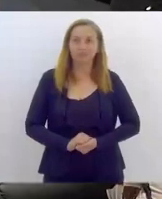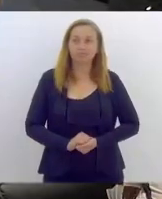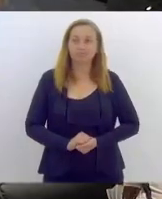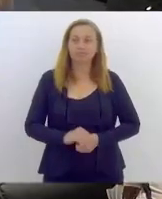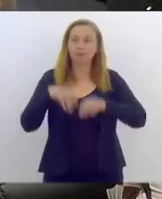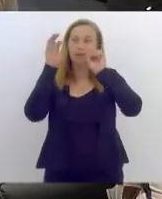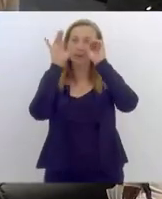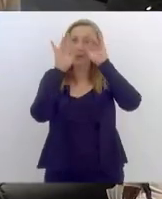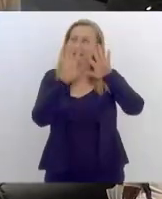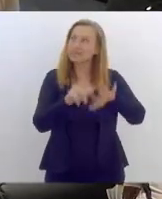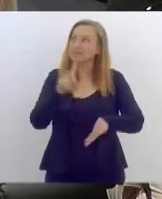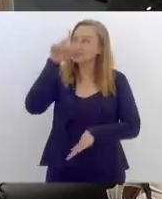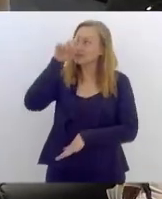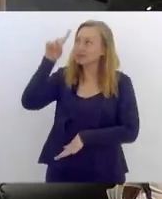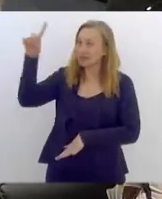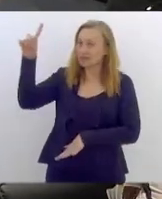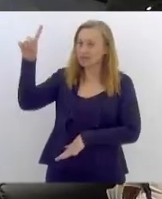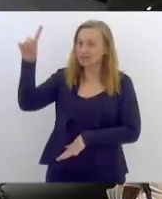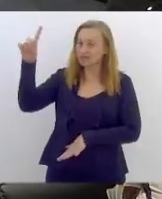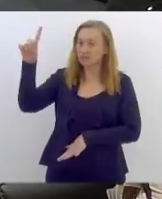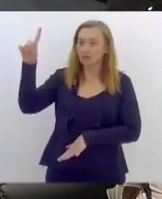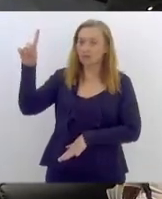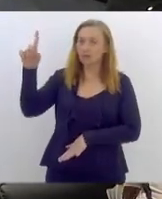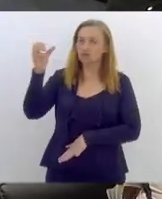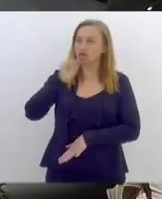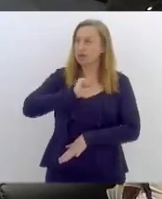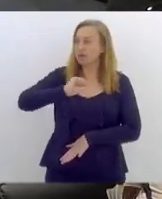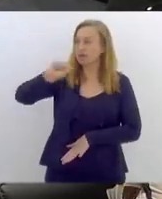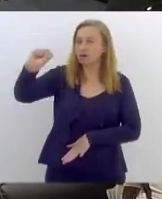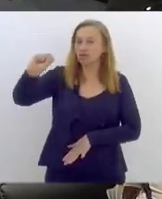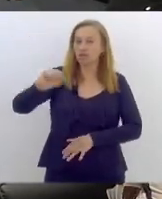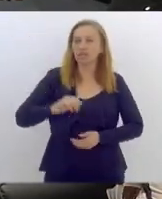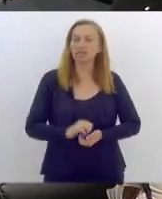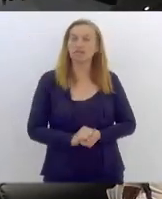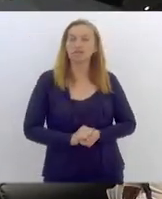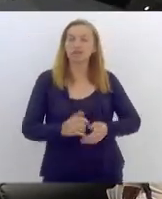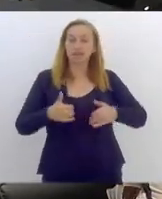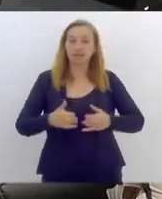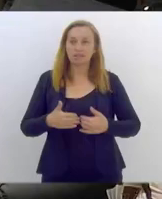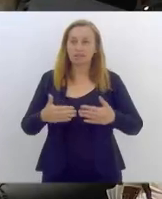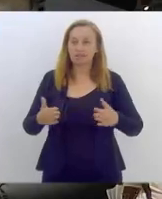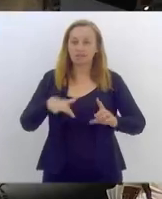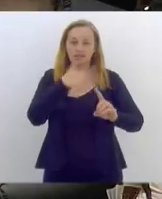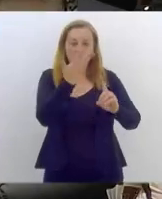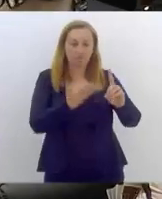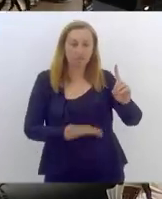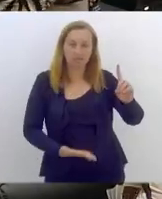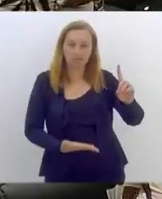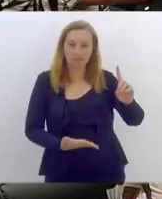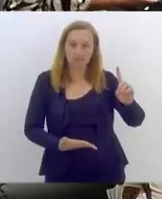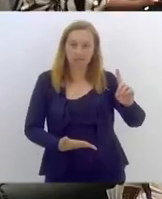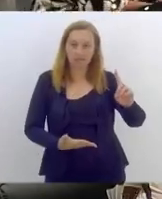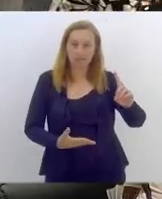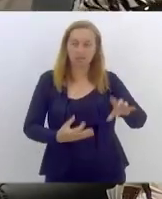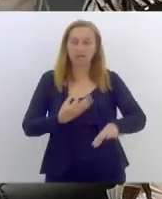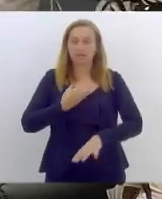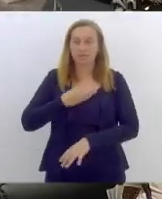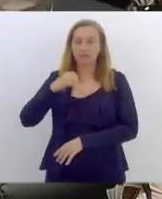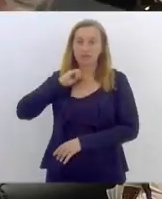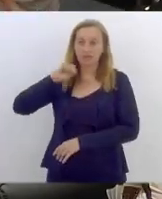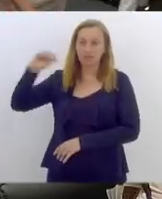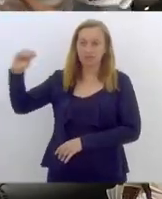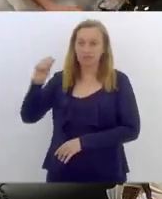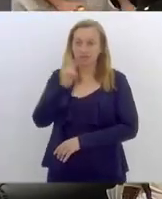sob a proteção de Deus e dos orixás, declaro aberta esta sessão solene de entrega da medalha Tiradentes